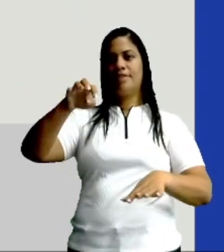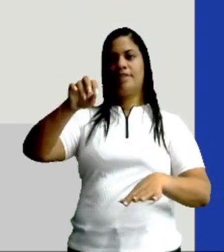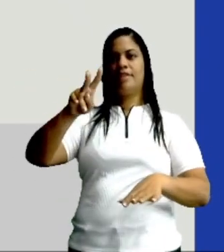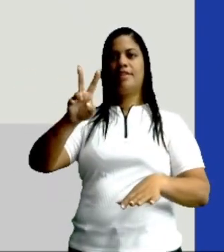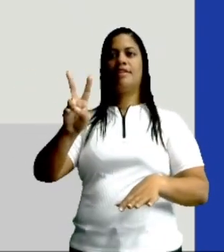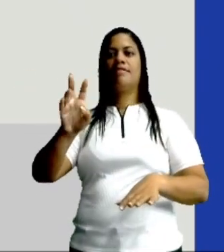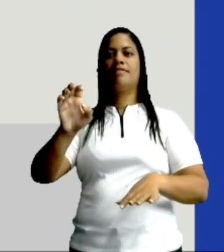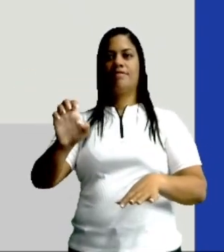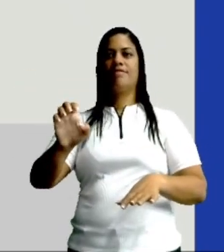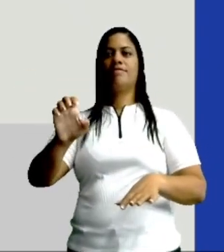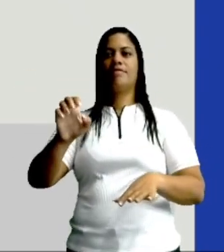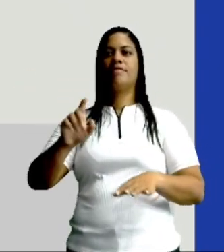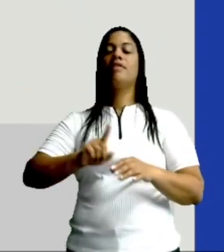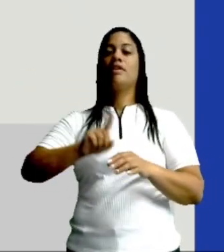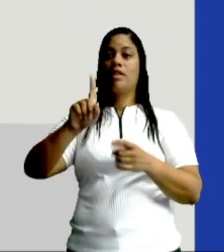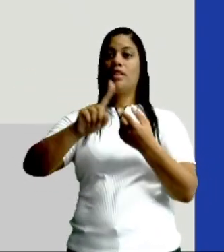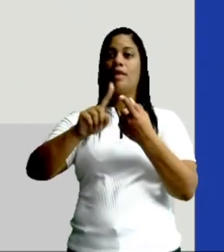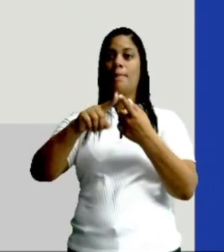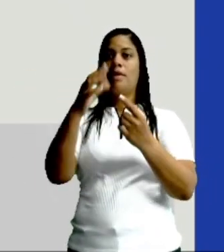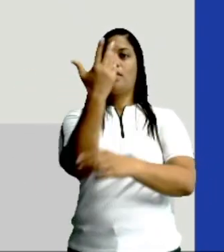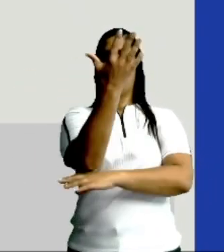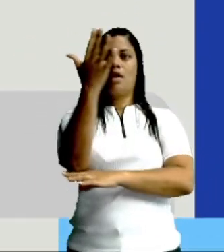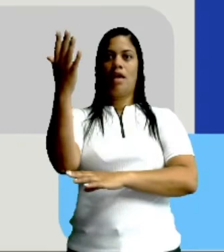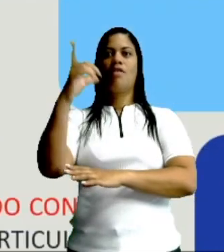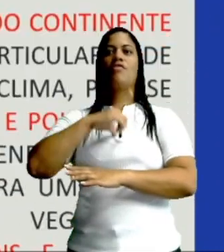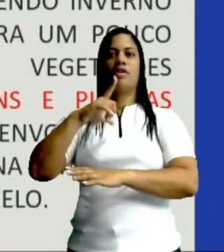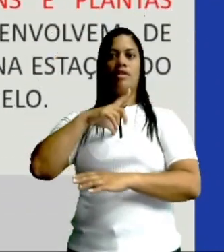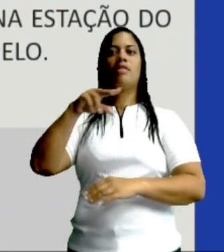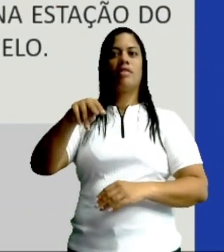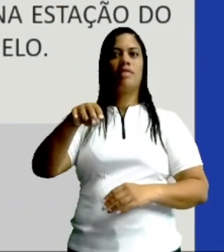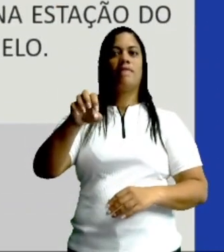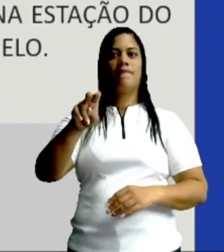no pinheiro também tá com neve.